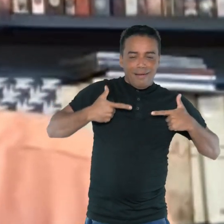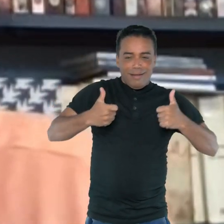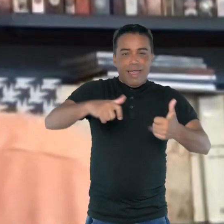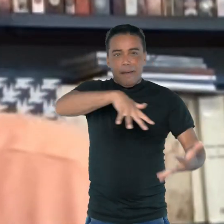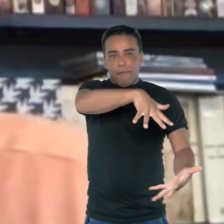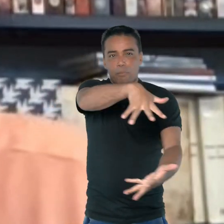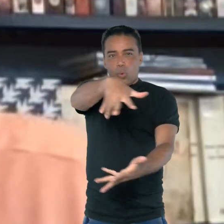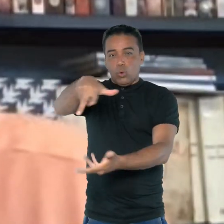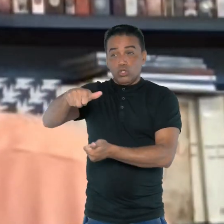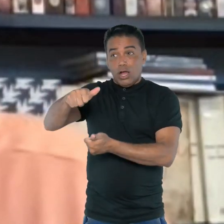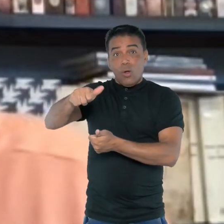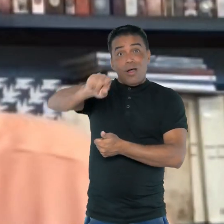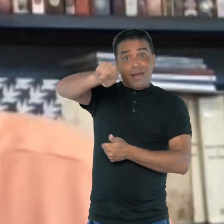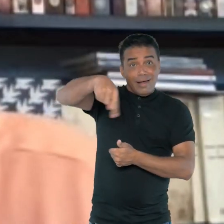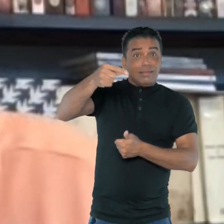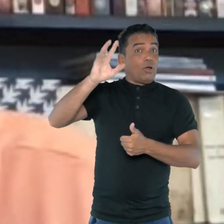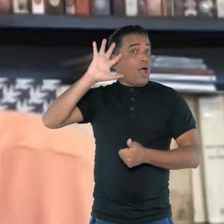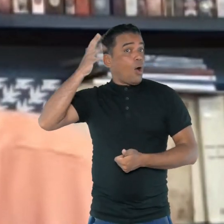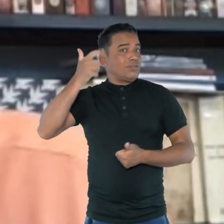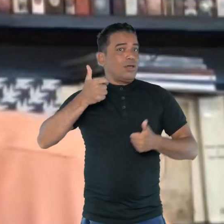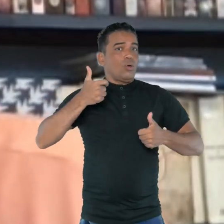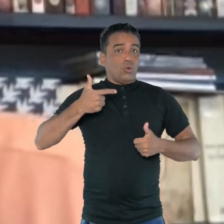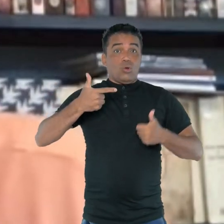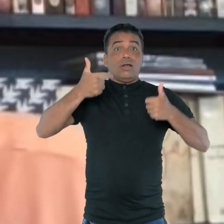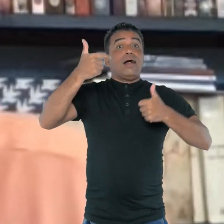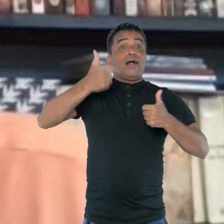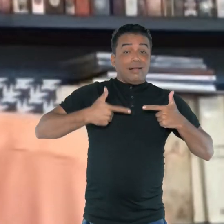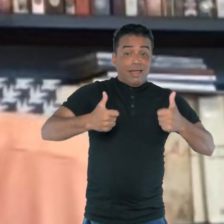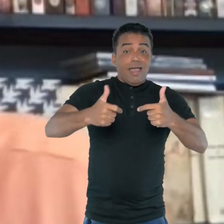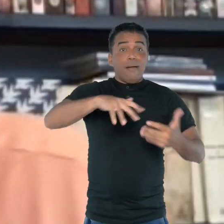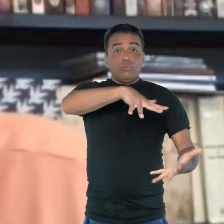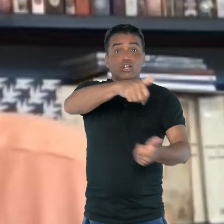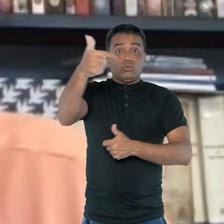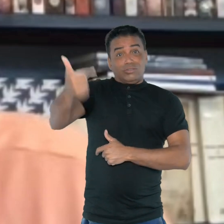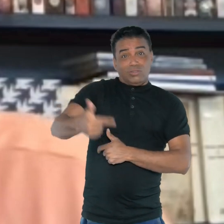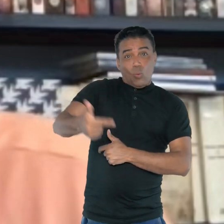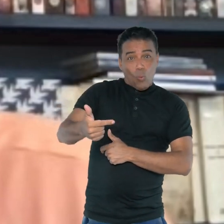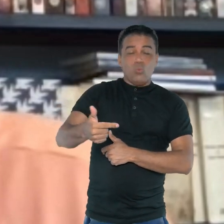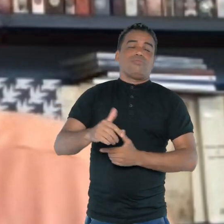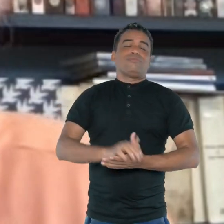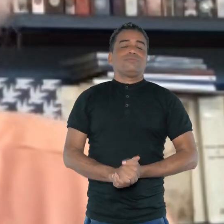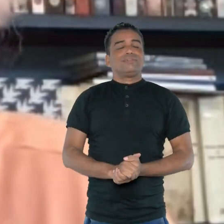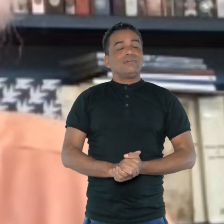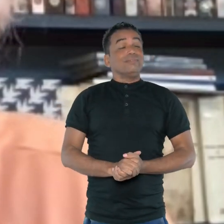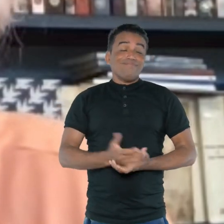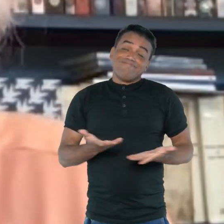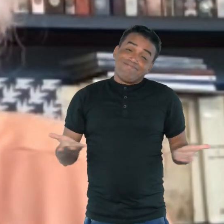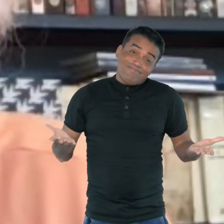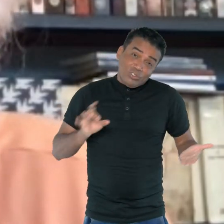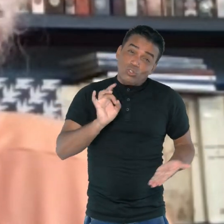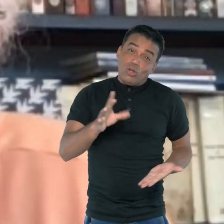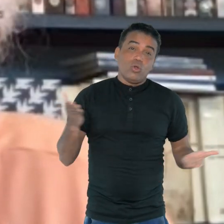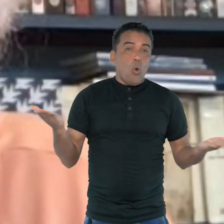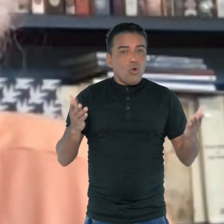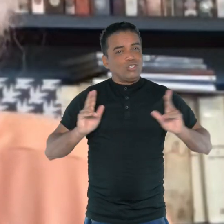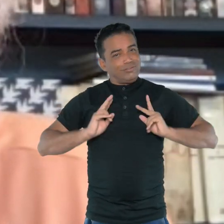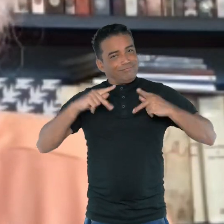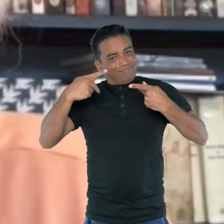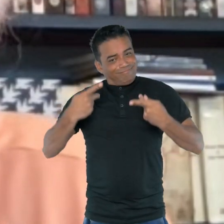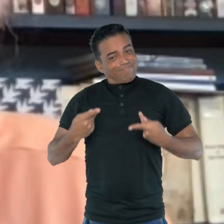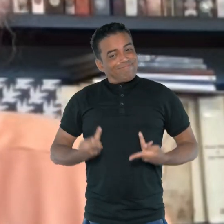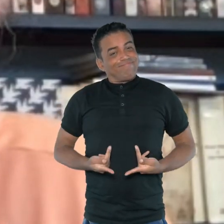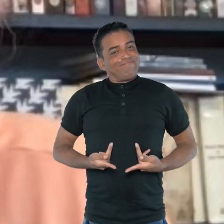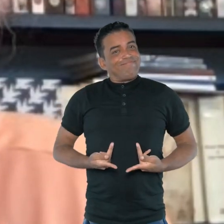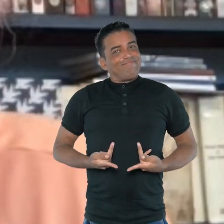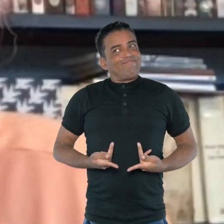nos deixou uma Segunda Guerra Mundial, só que o homem hoje é um